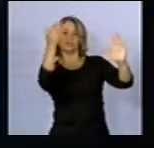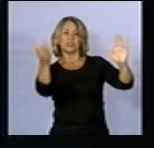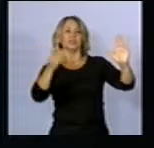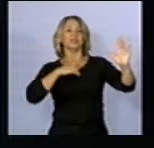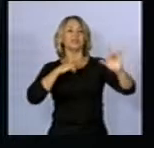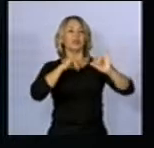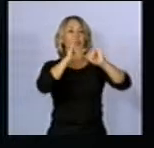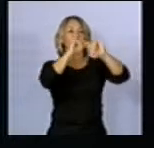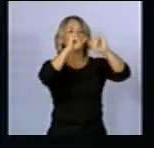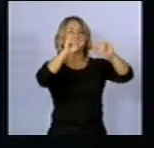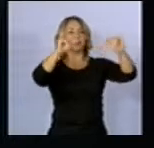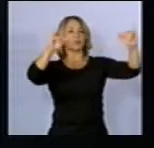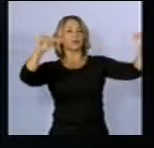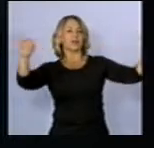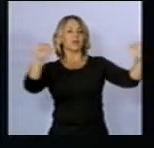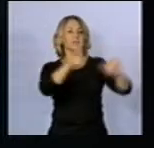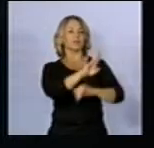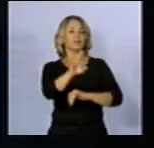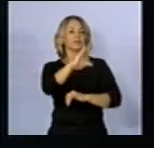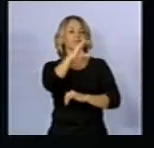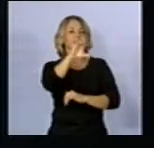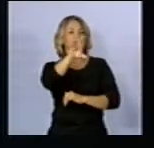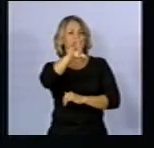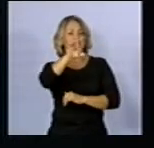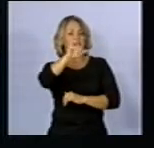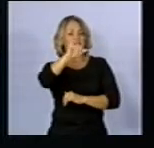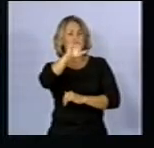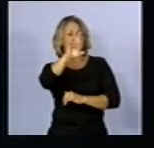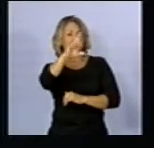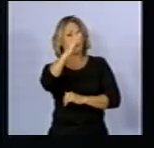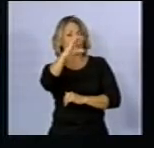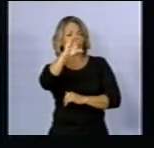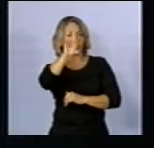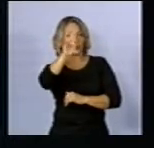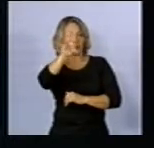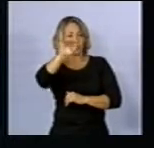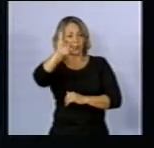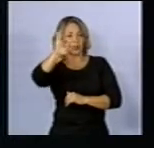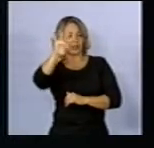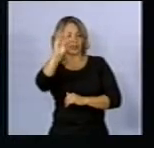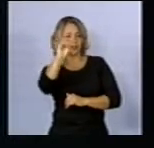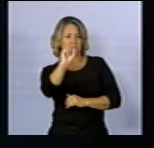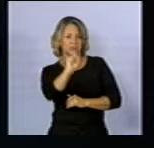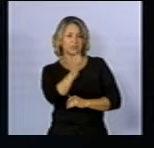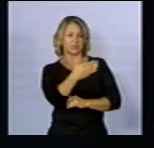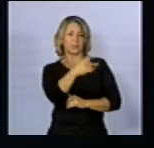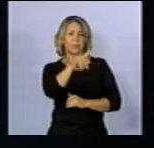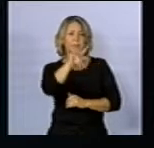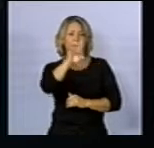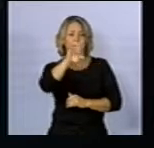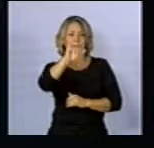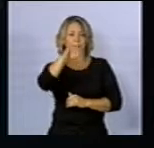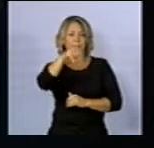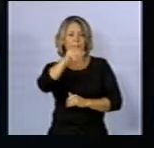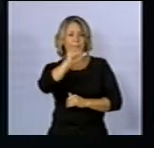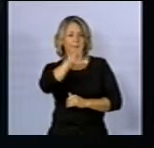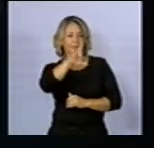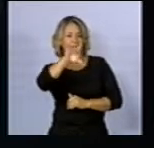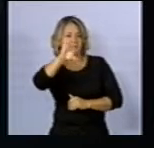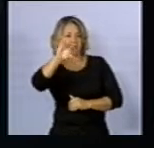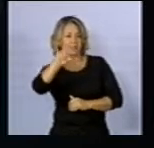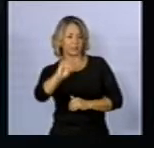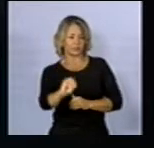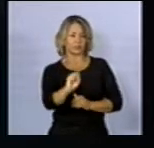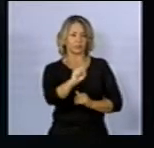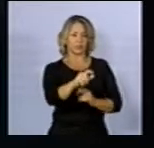chamados circuitos primários, onde circula um fluxo de 13.200 volts, e que